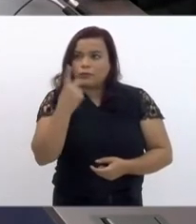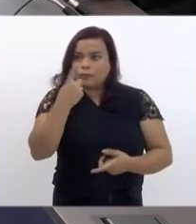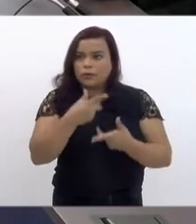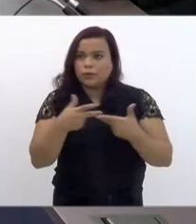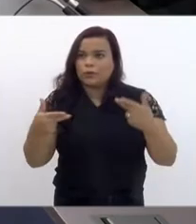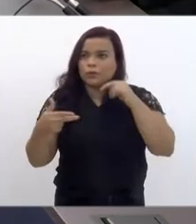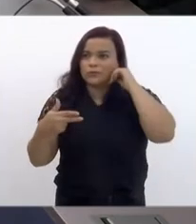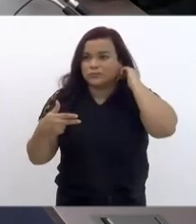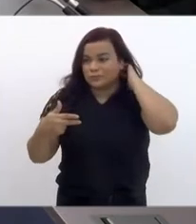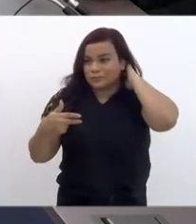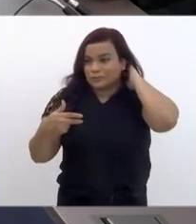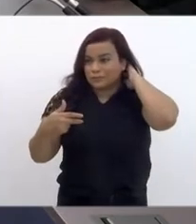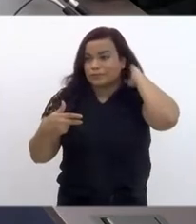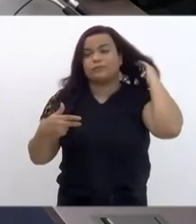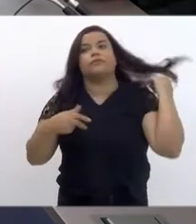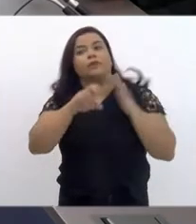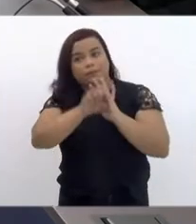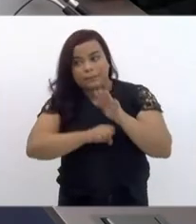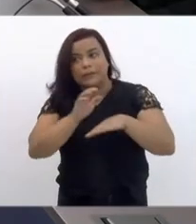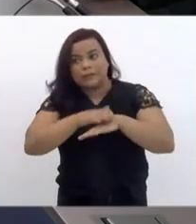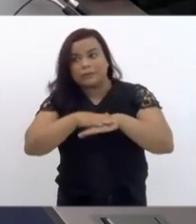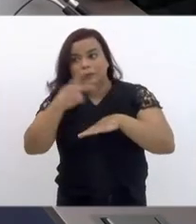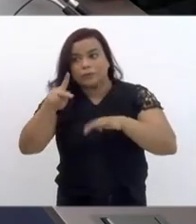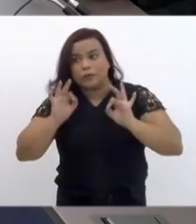As emendas são suas, Amorim. Quer discutir?